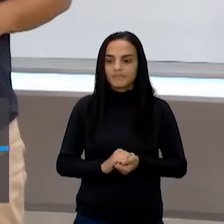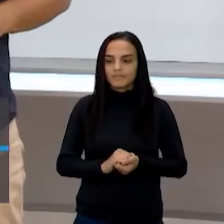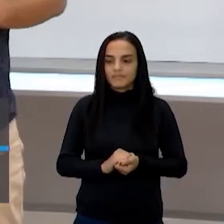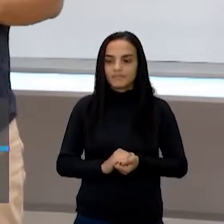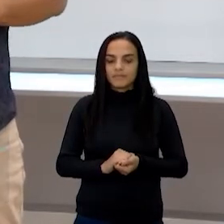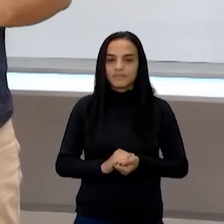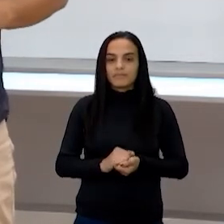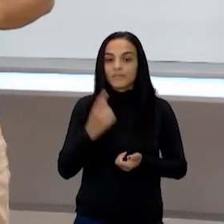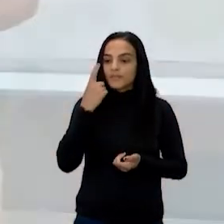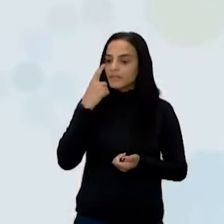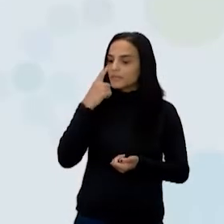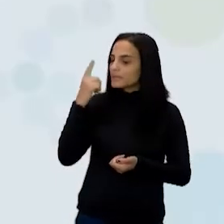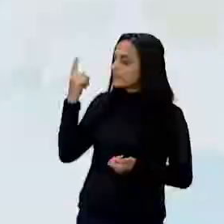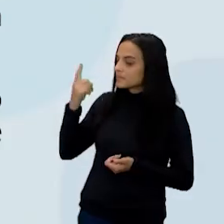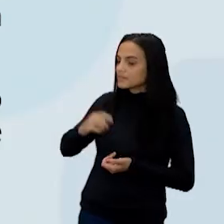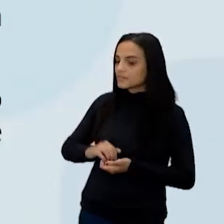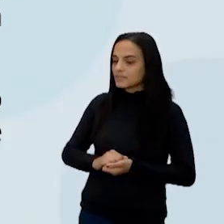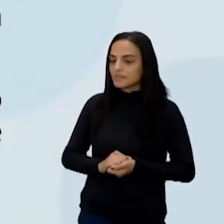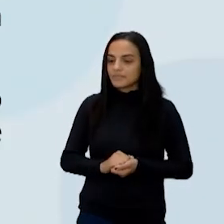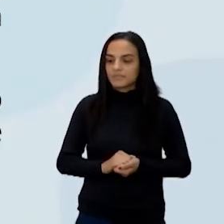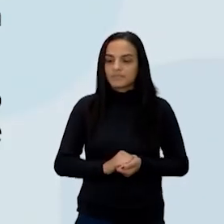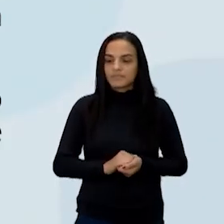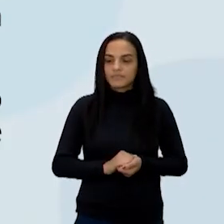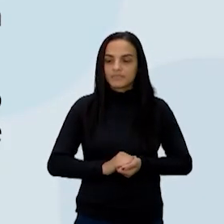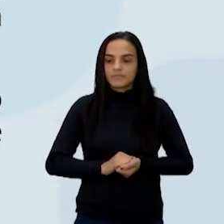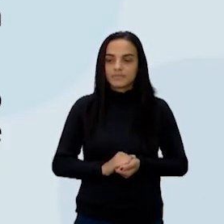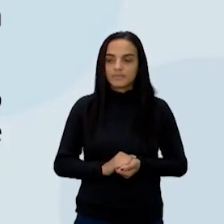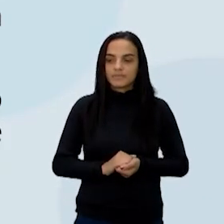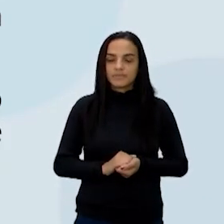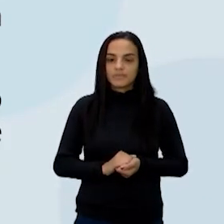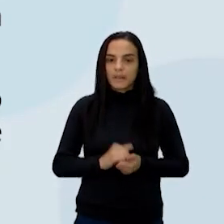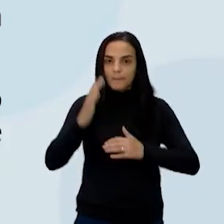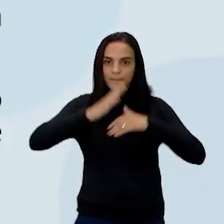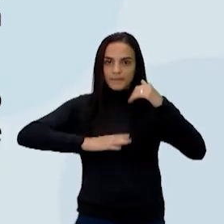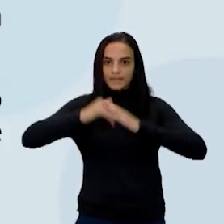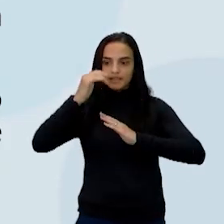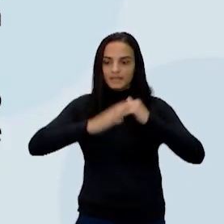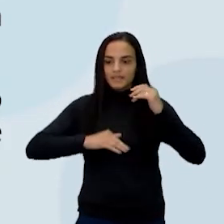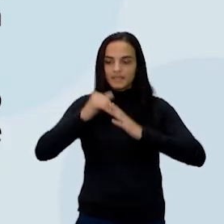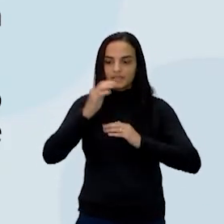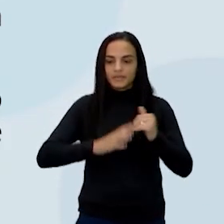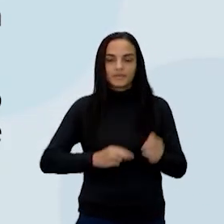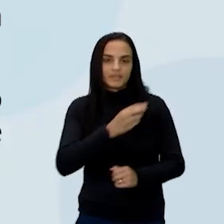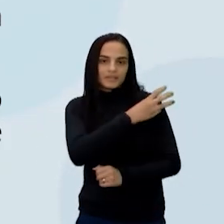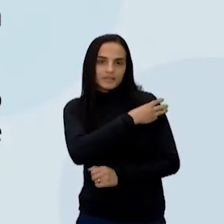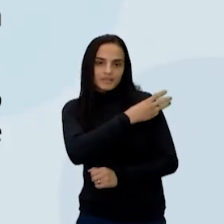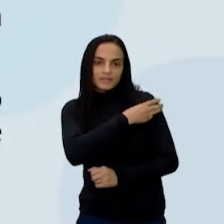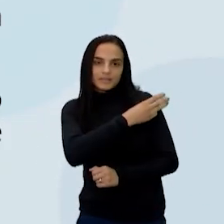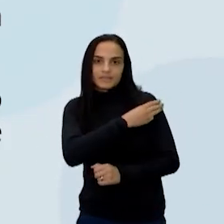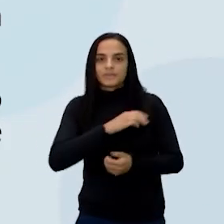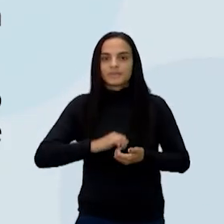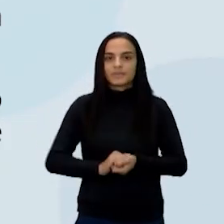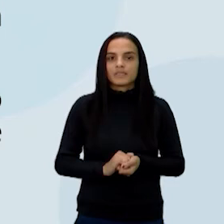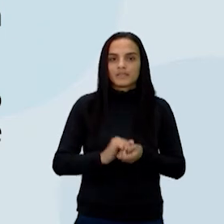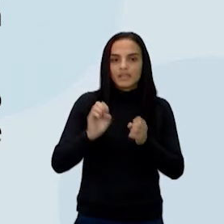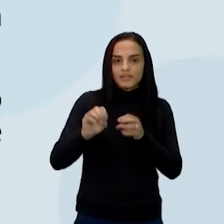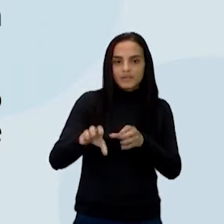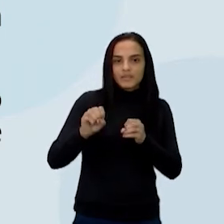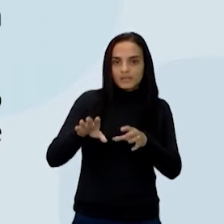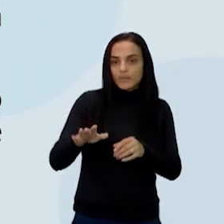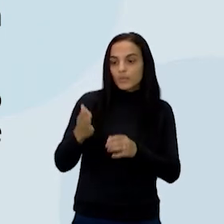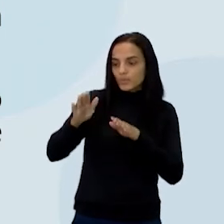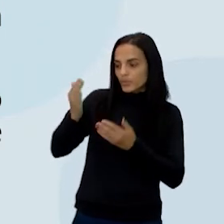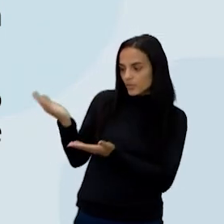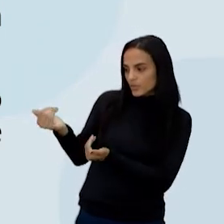tela. Vamos lá. Razão e proporção. A nossa habilidade é a habilidade do terceiro termo de educação de jovens e adultos.